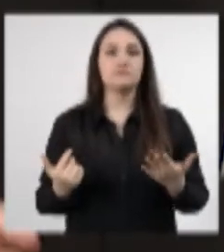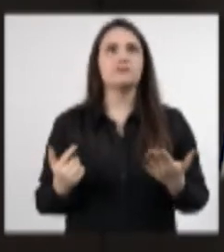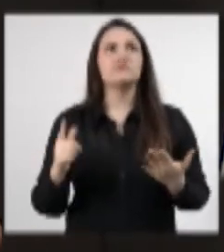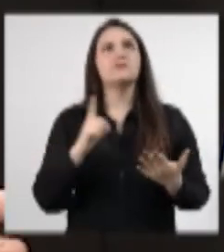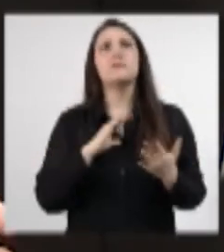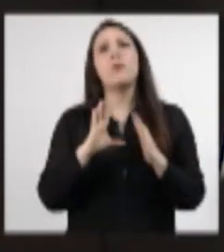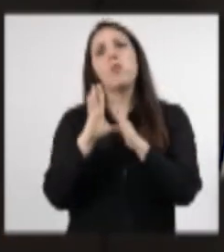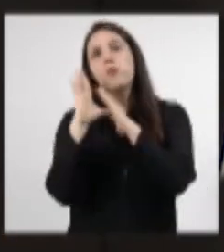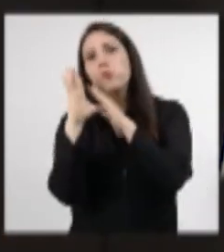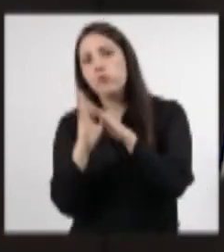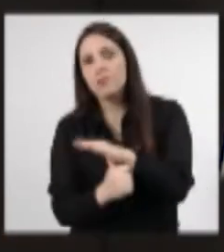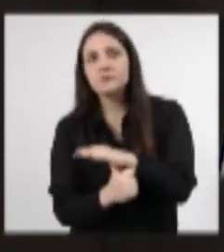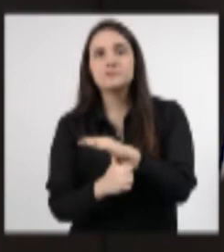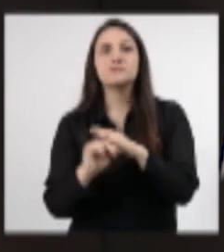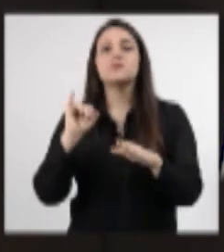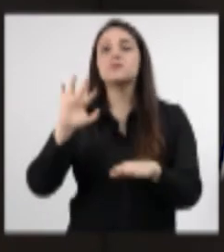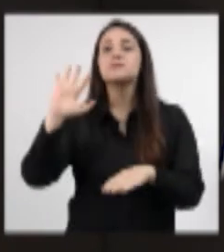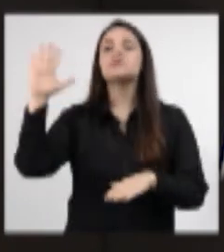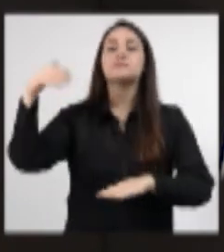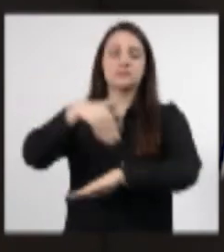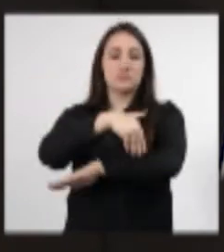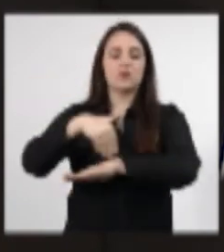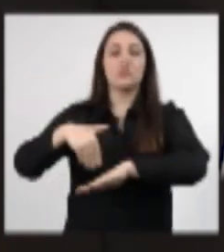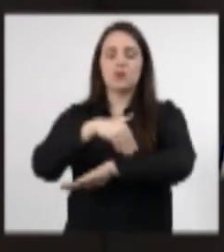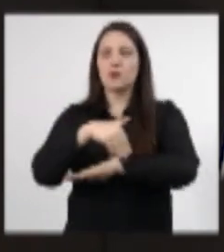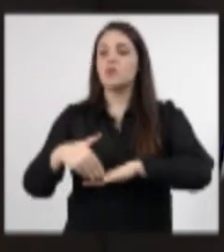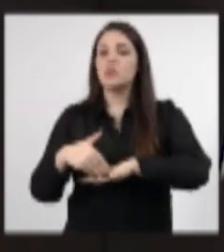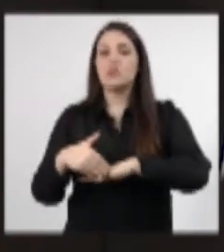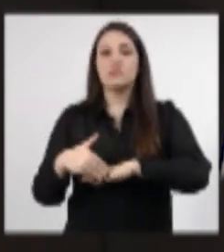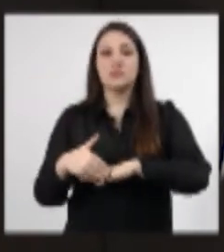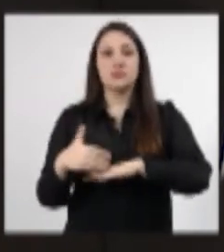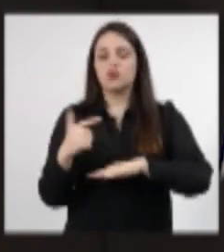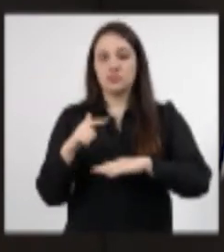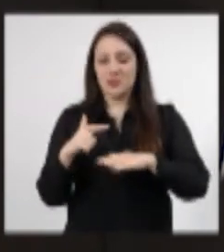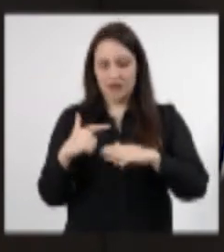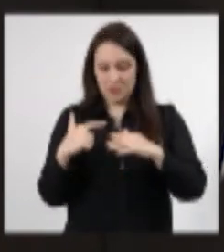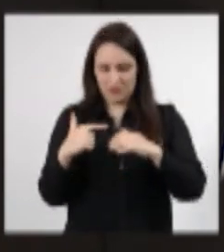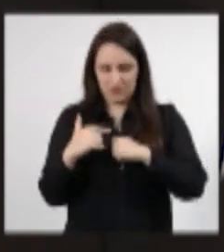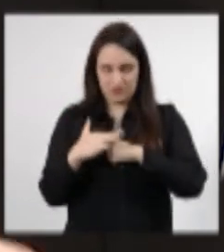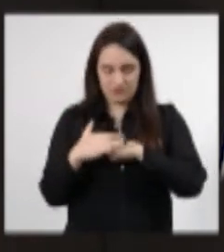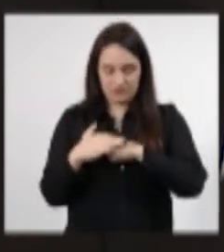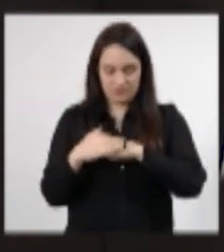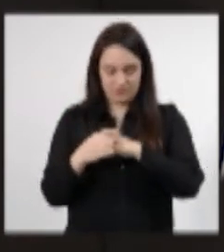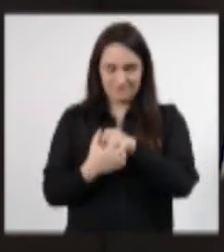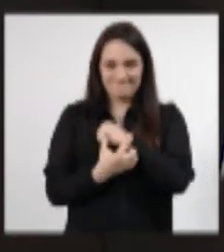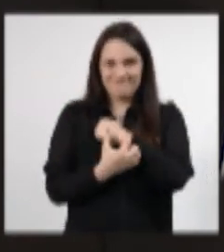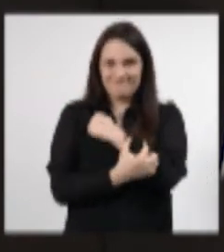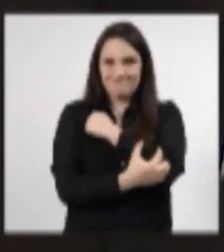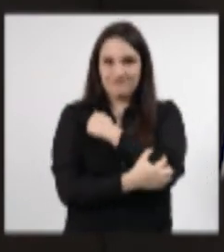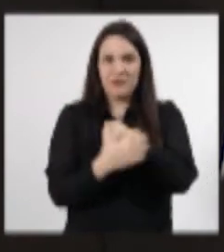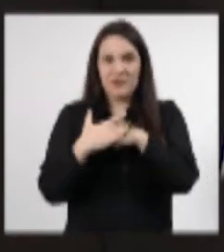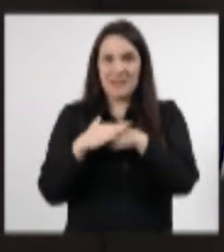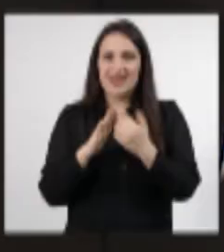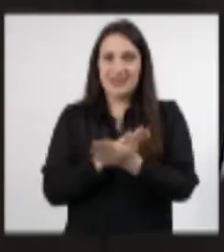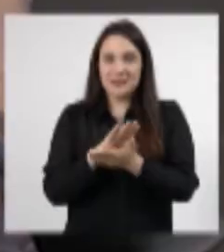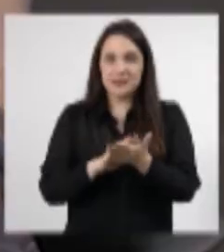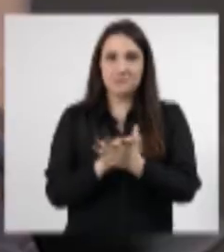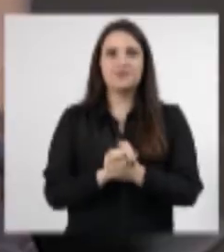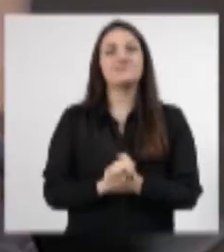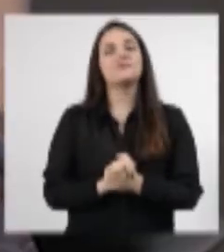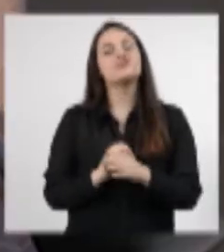em que, por exemplo, o roubo em via pública, em que a vítima não sofreu lesão aparente e que não há necessidade de nenhuma perícia